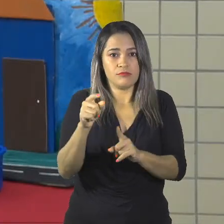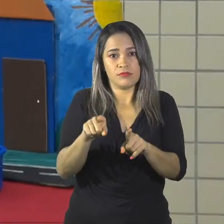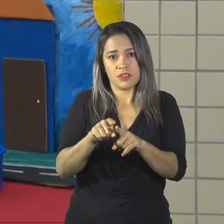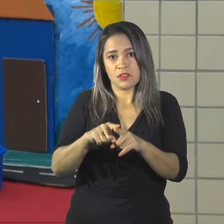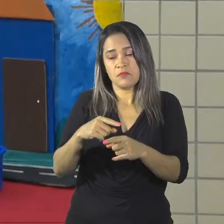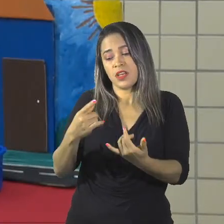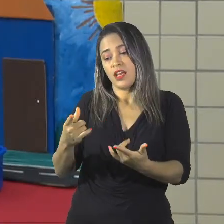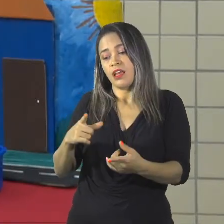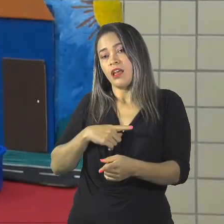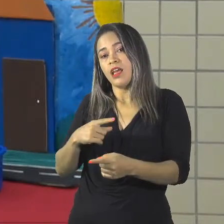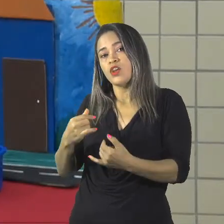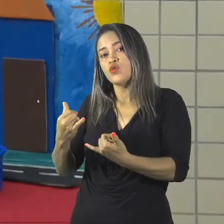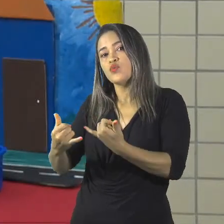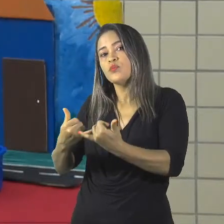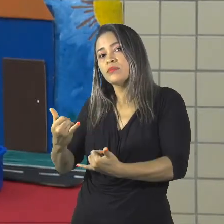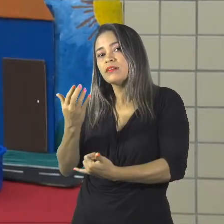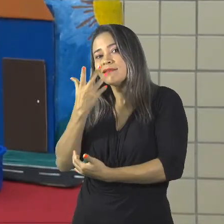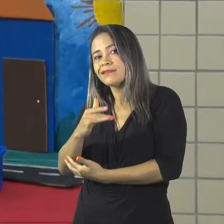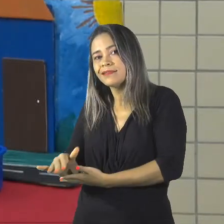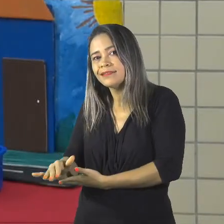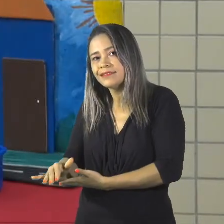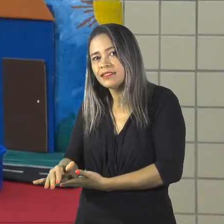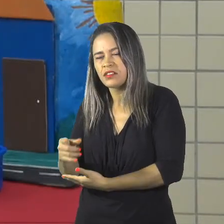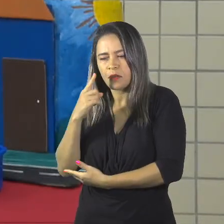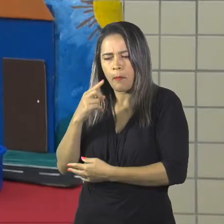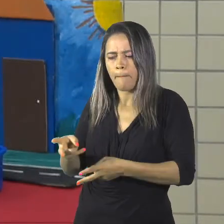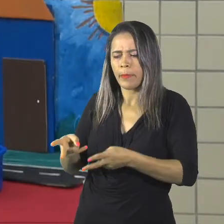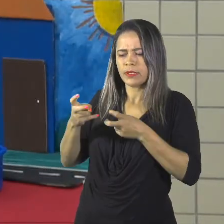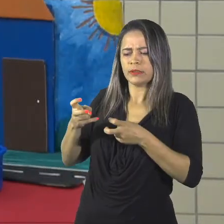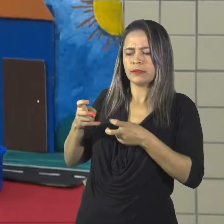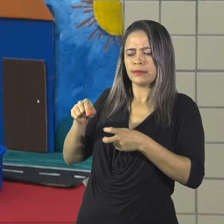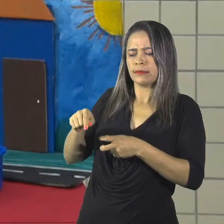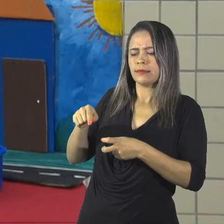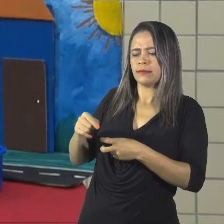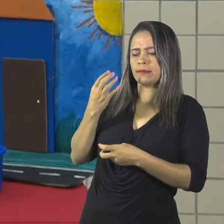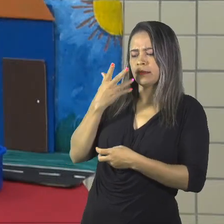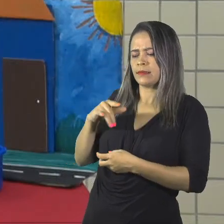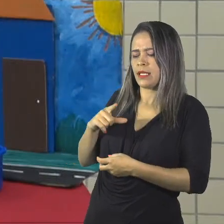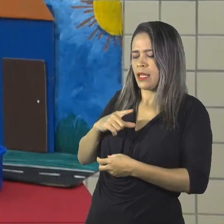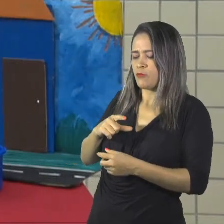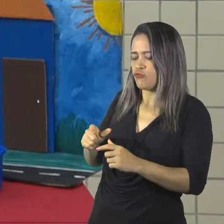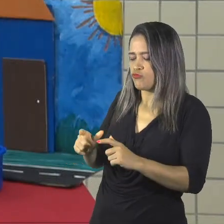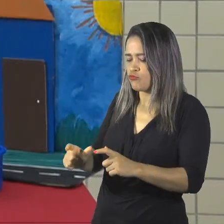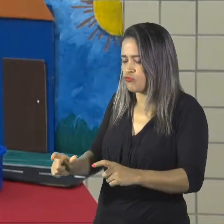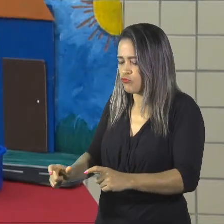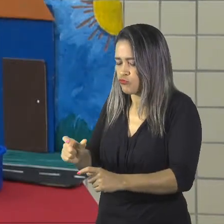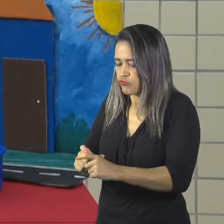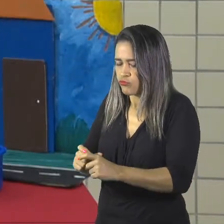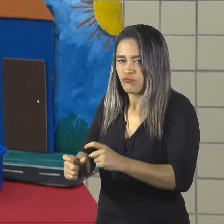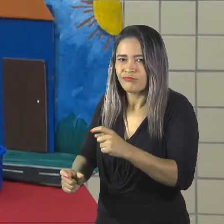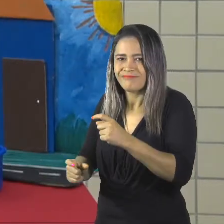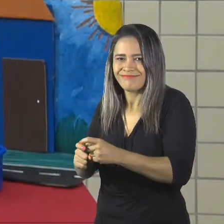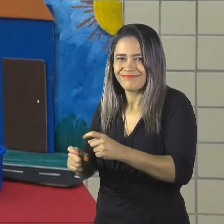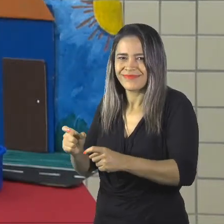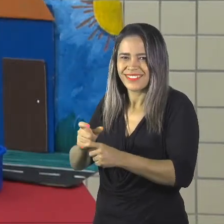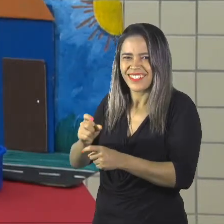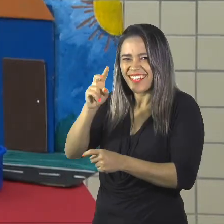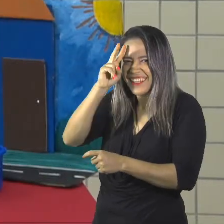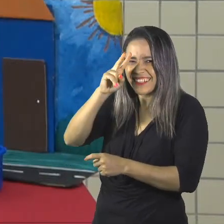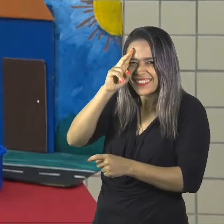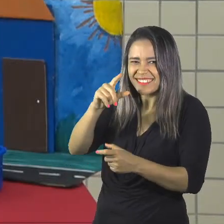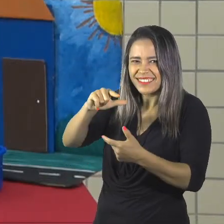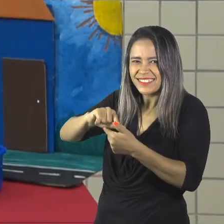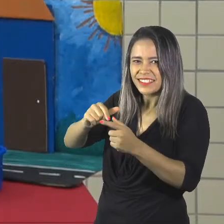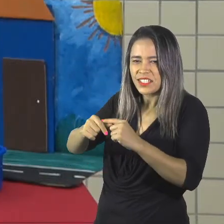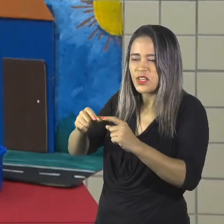da criança. Sabe quando você percebe a sua criança brincando com pecinhas de montar que lembram aquelas formas geométricas?